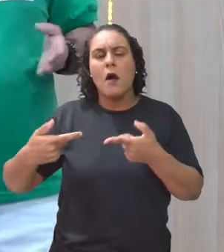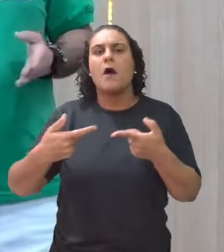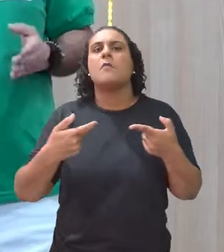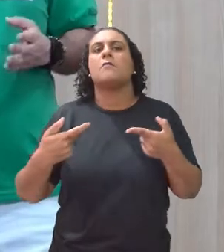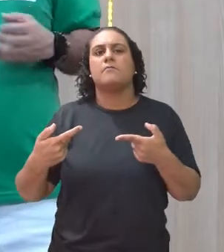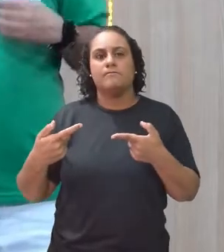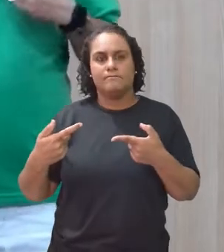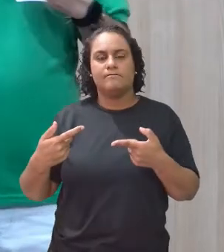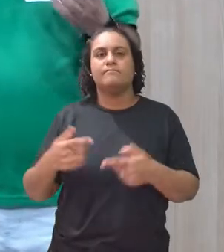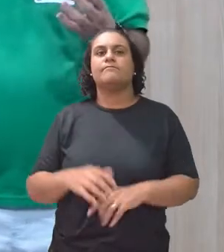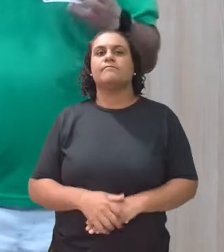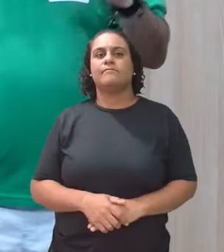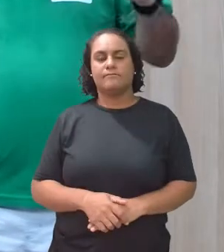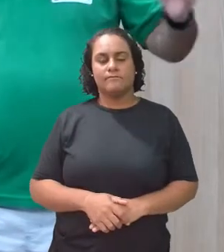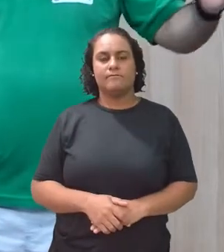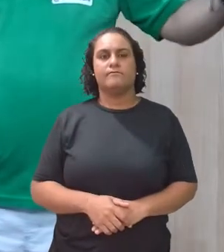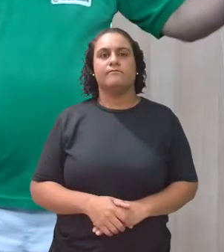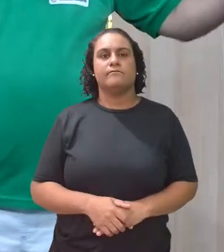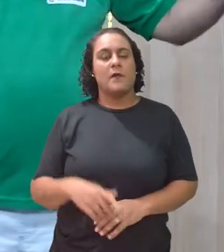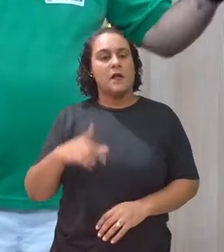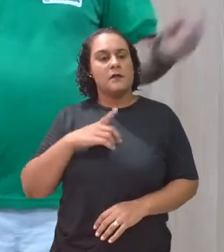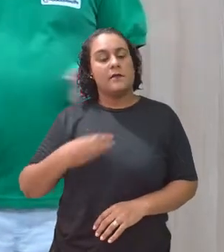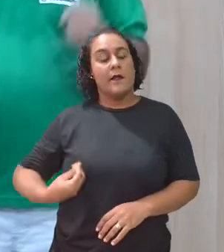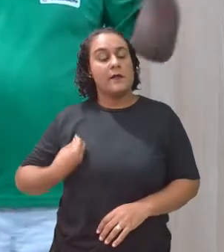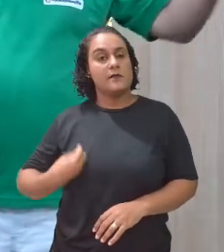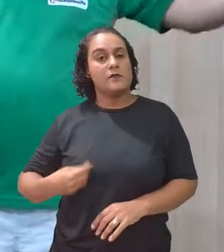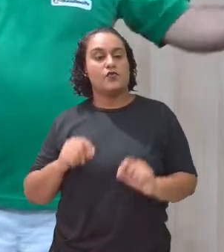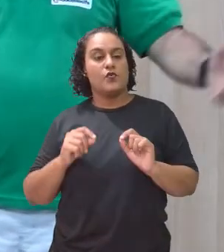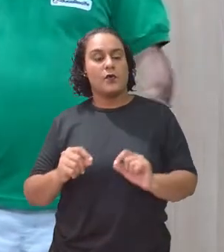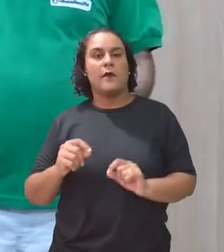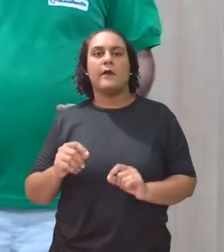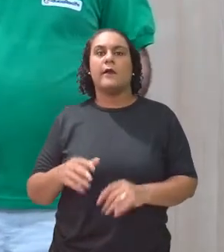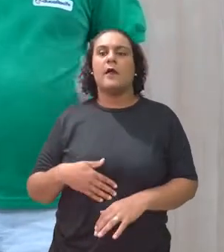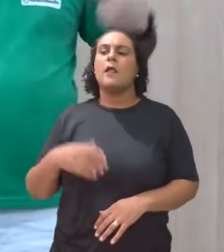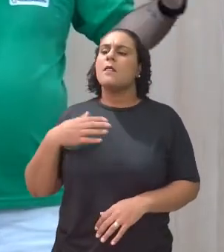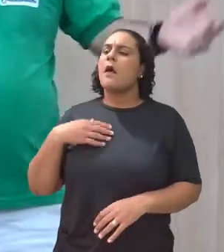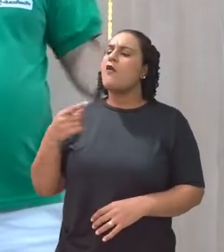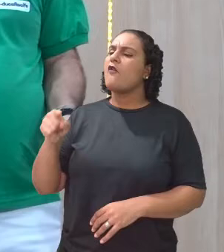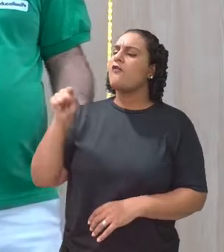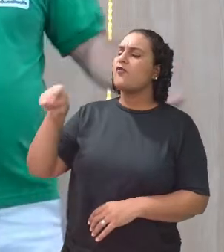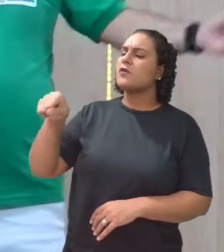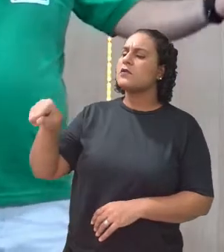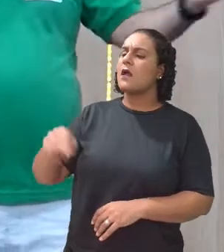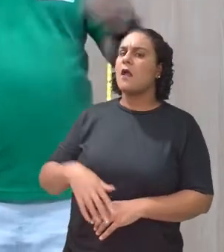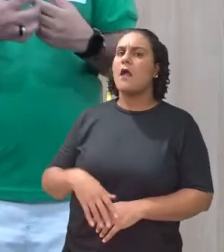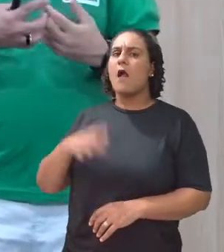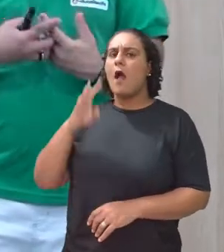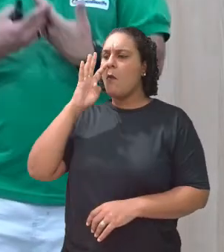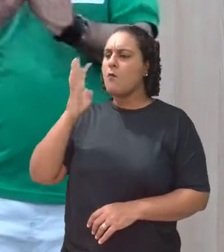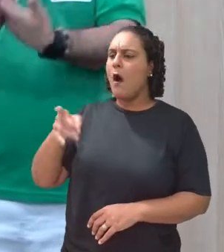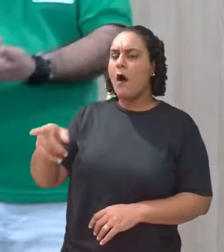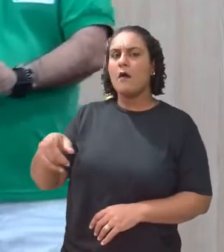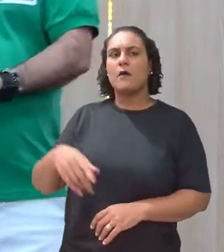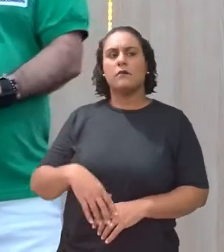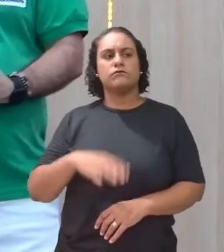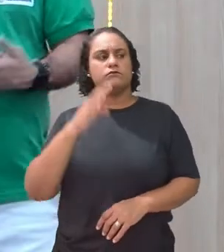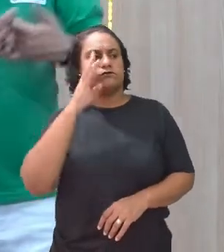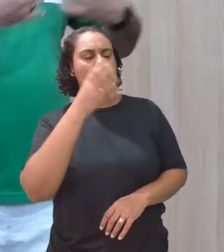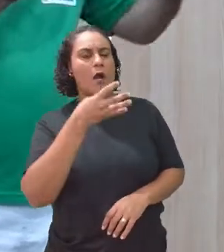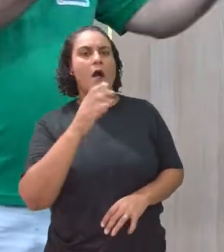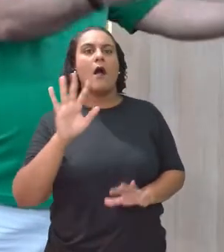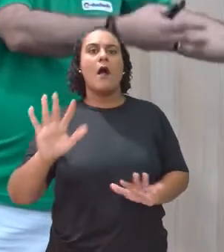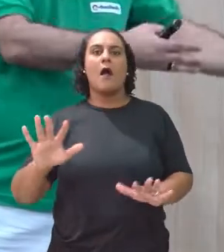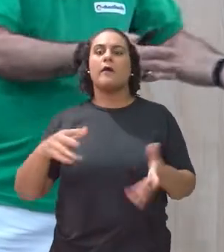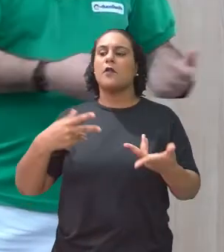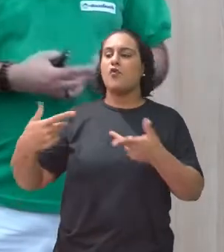chamada de ordalho, né? Então existia, por exemplo, um acusava o outro de roubo, eles iam lutar, quem vencia